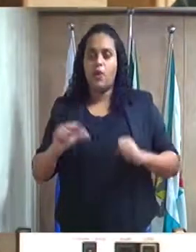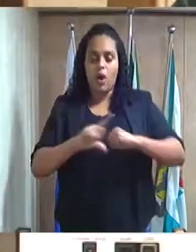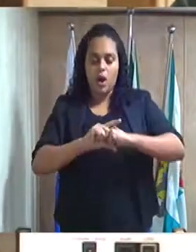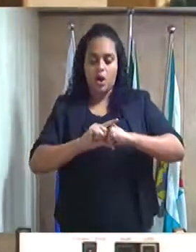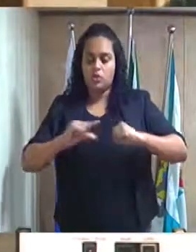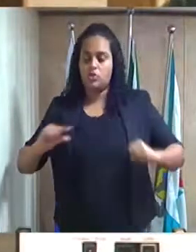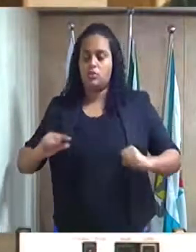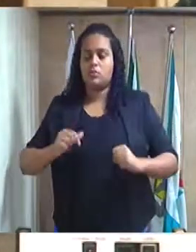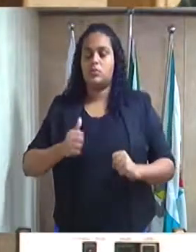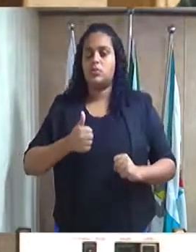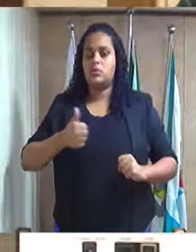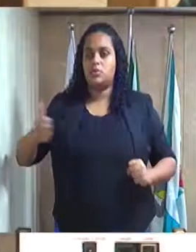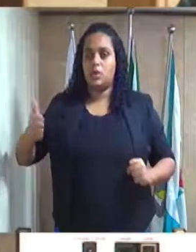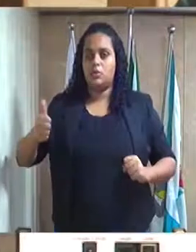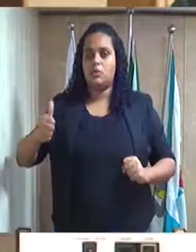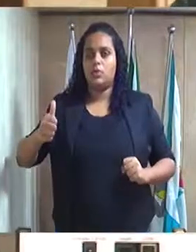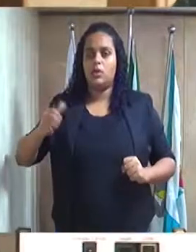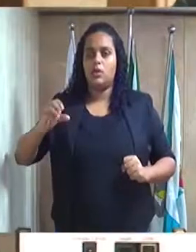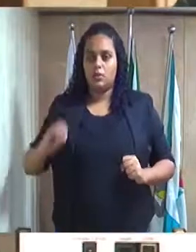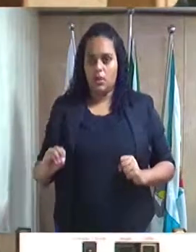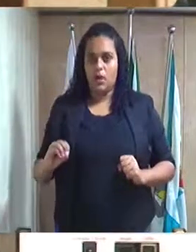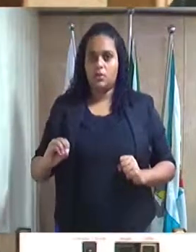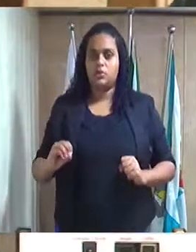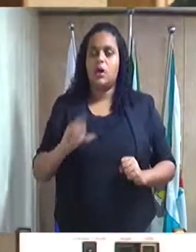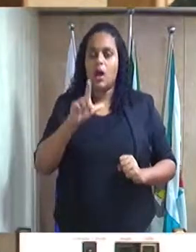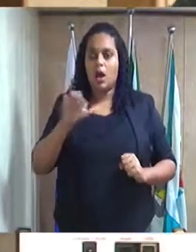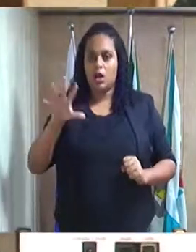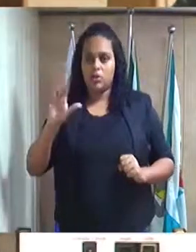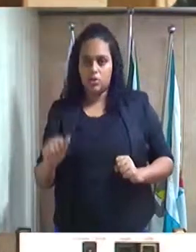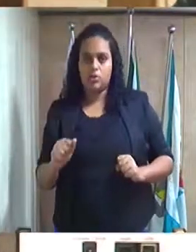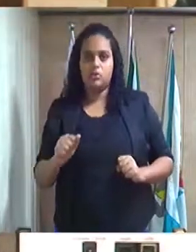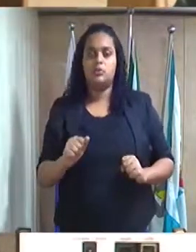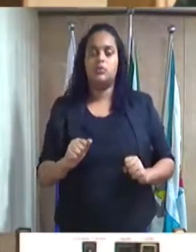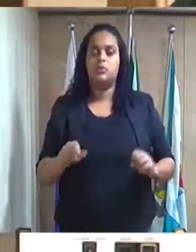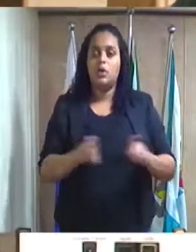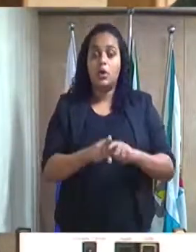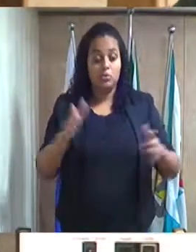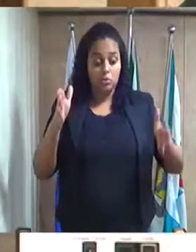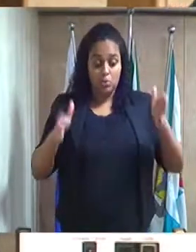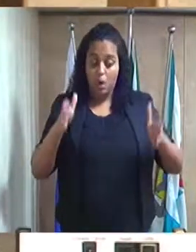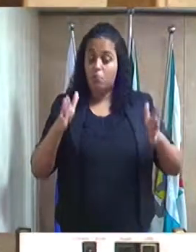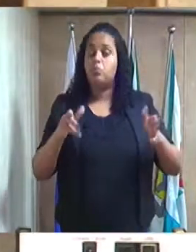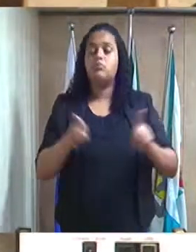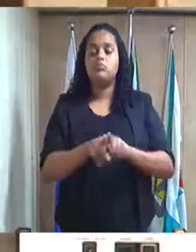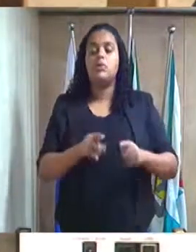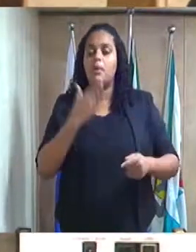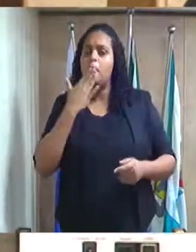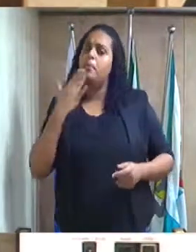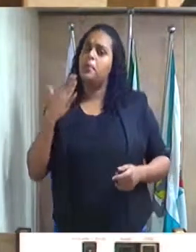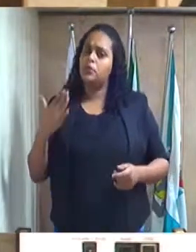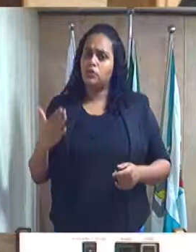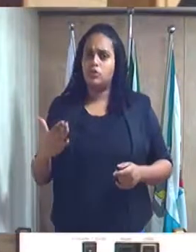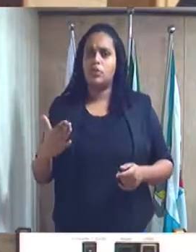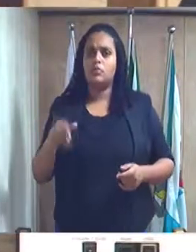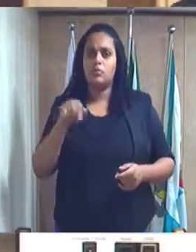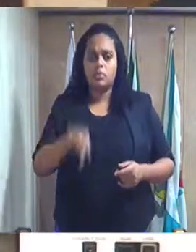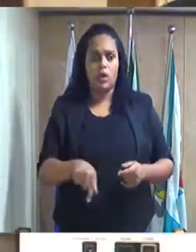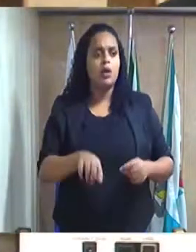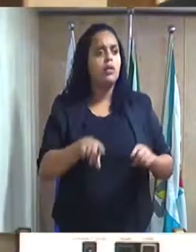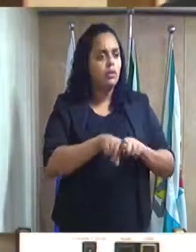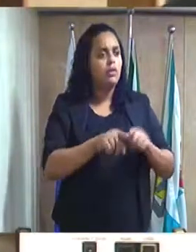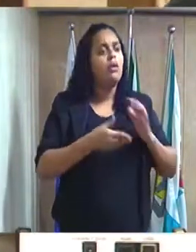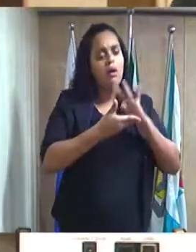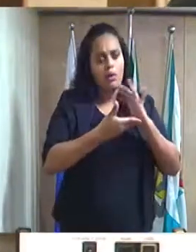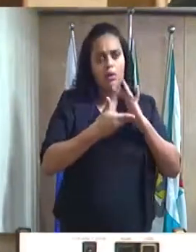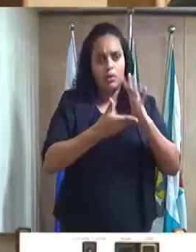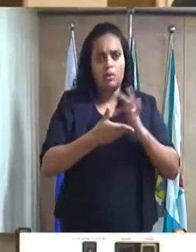requerimento interno da Câmara Municipal de Duque de Caxias e dentro do prazo legal, solicitando enviar a esta casa legislativa